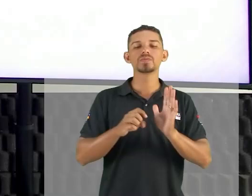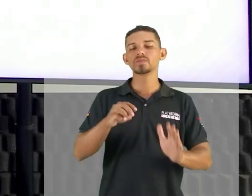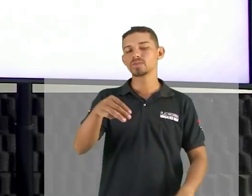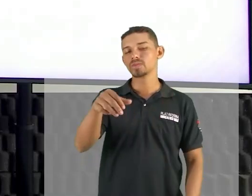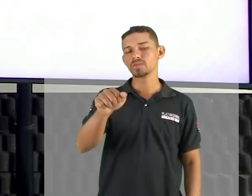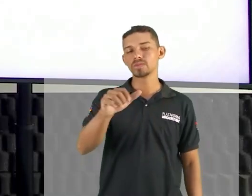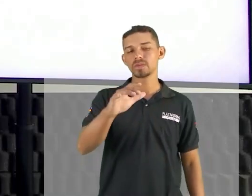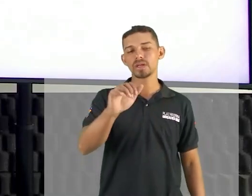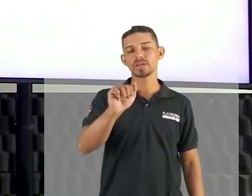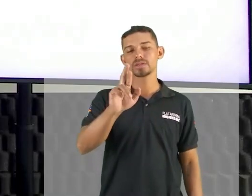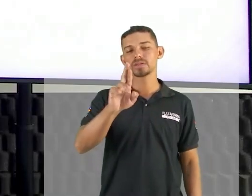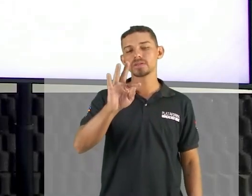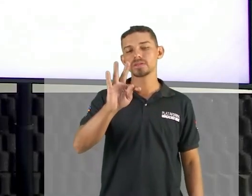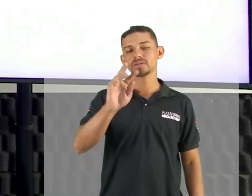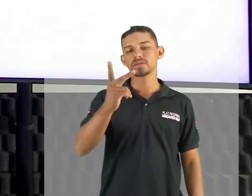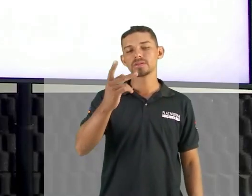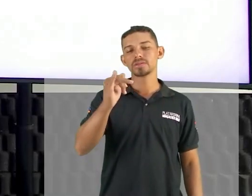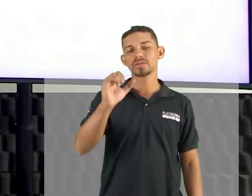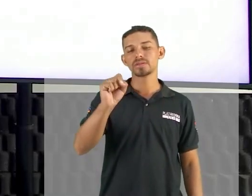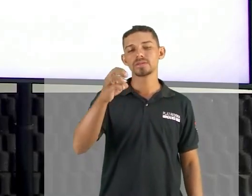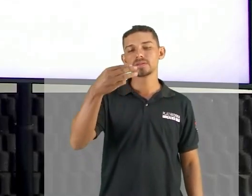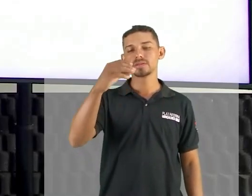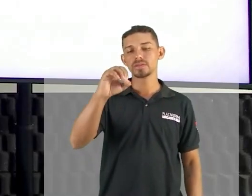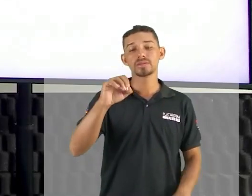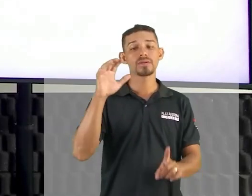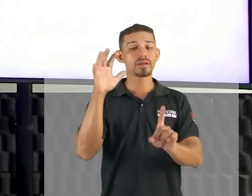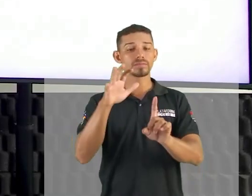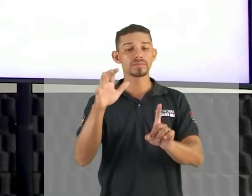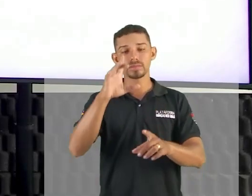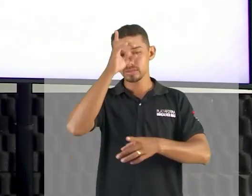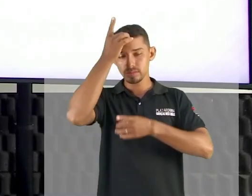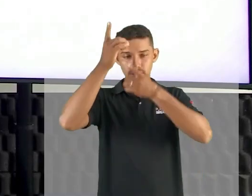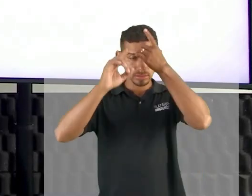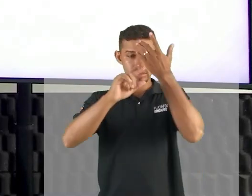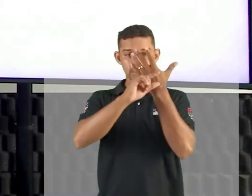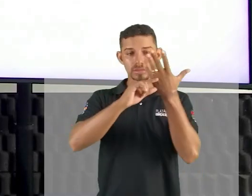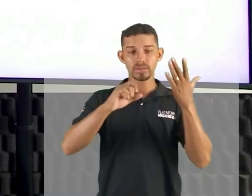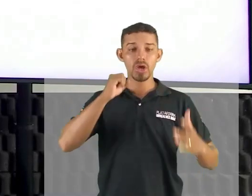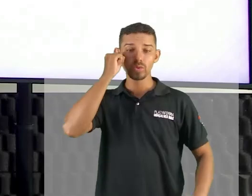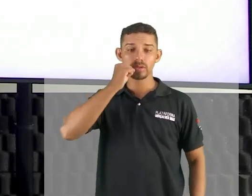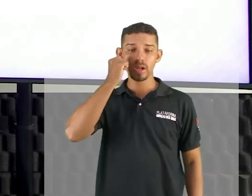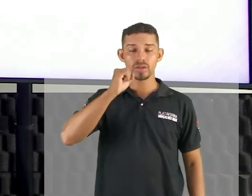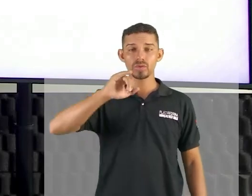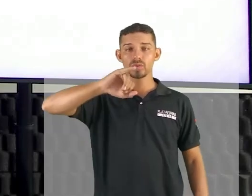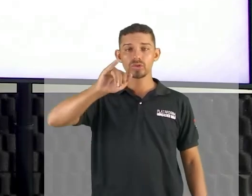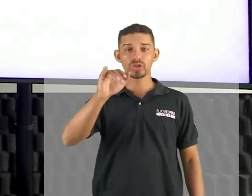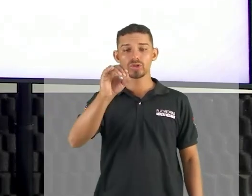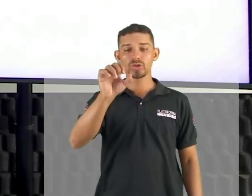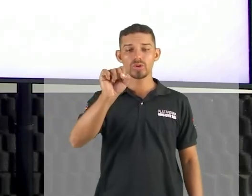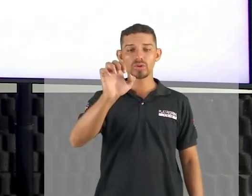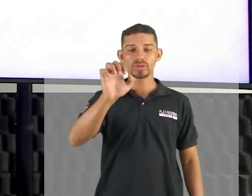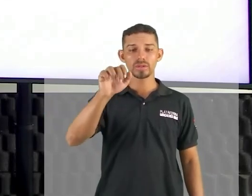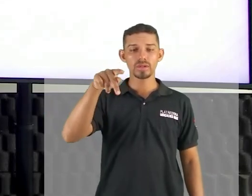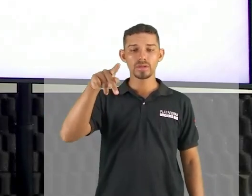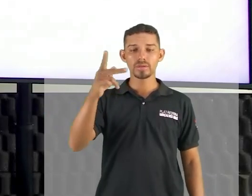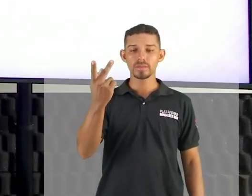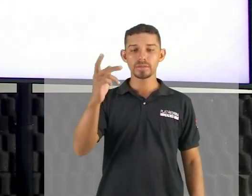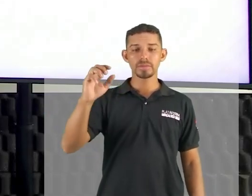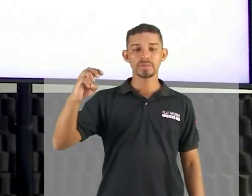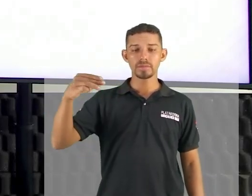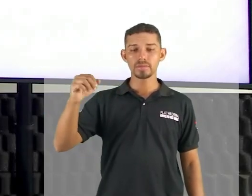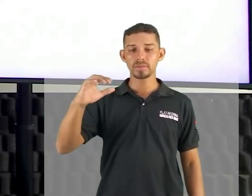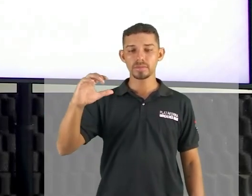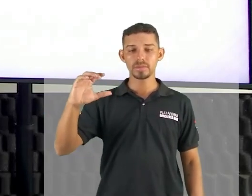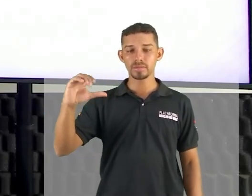influenciado pelas ideias do senador Joseph Markert, que nesse período está retratado na charge.